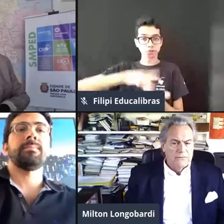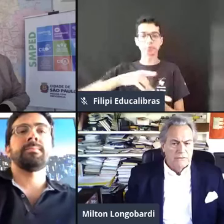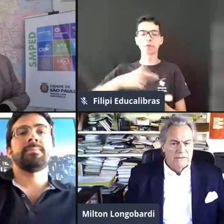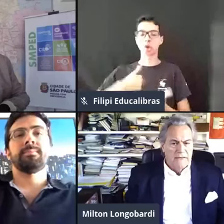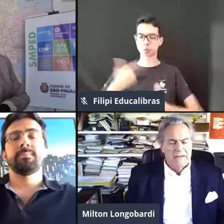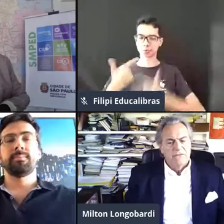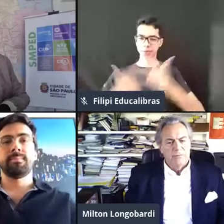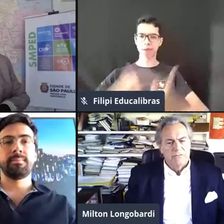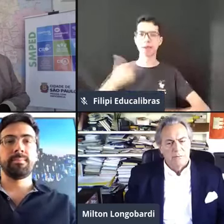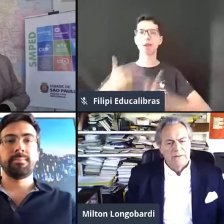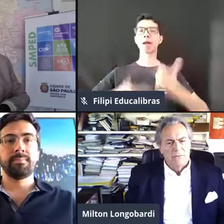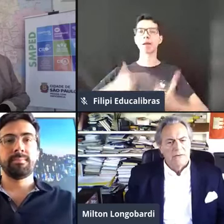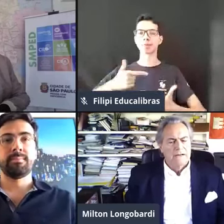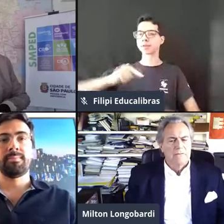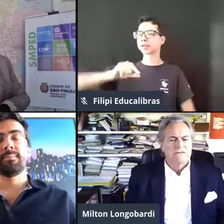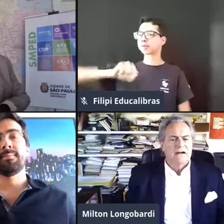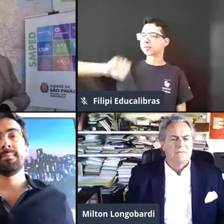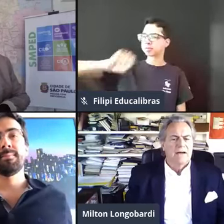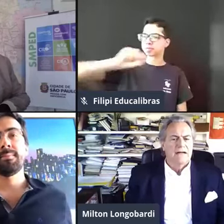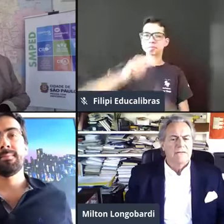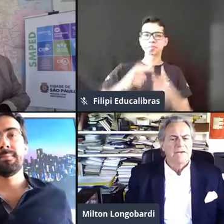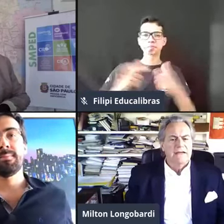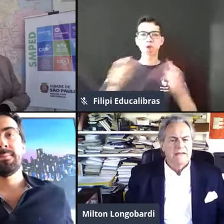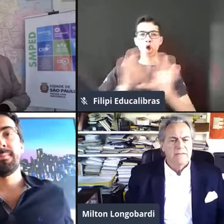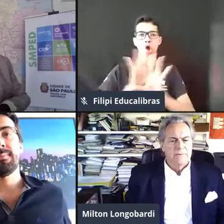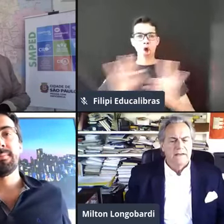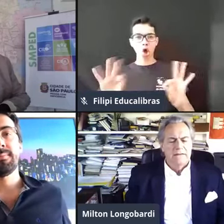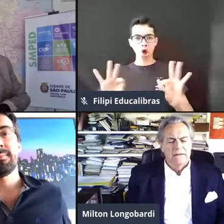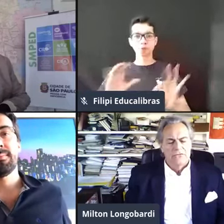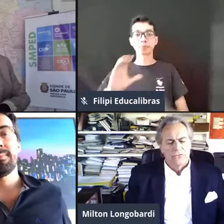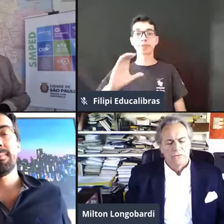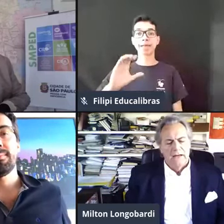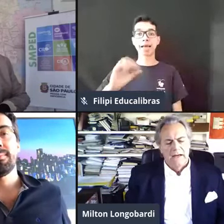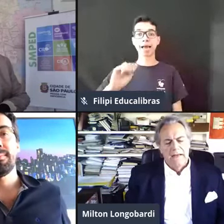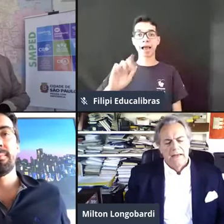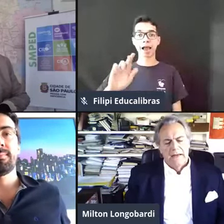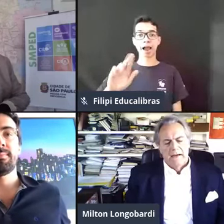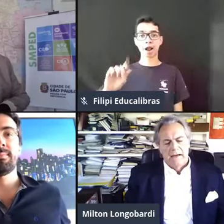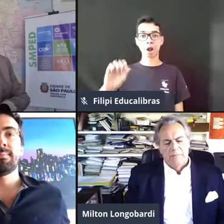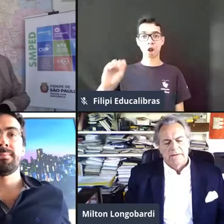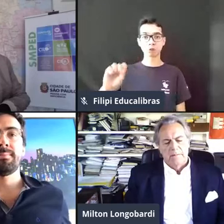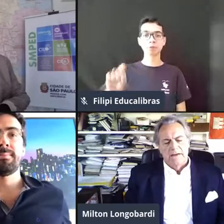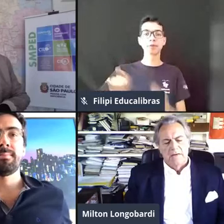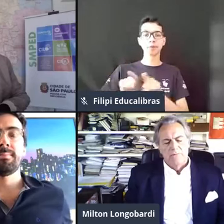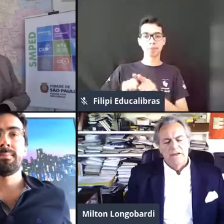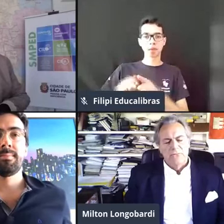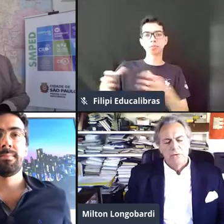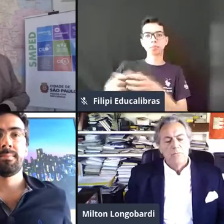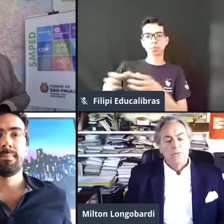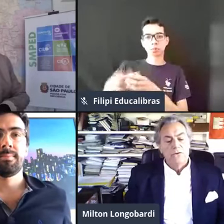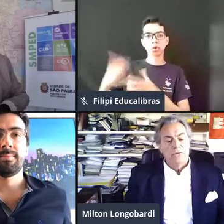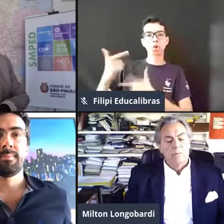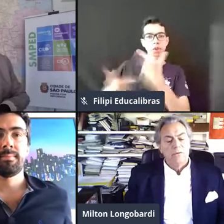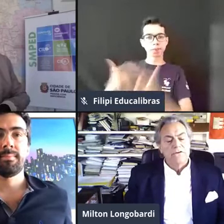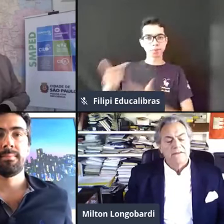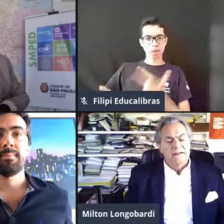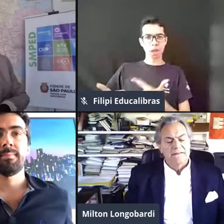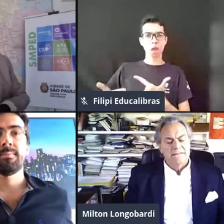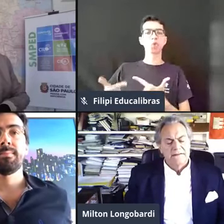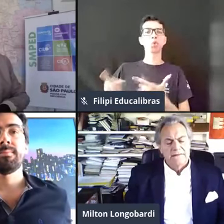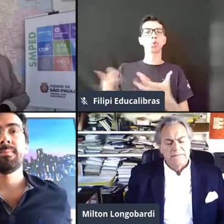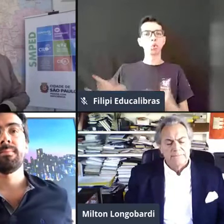excelentes profissionais, principalmente com o Caio Luiz Carvalho e a equipe que ele deixou lá. para trabalhar comigo, foi muito,